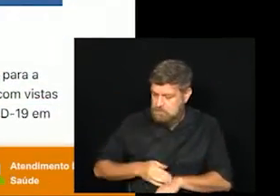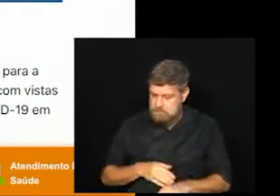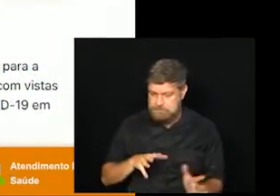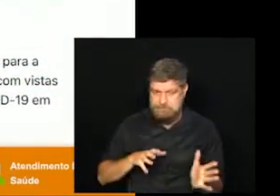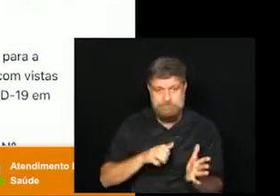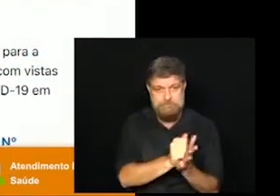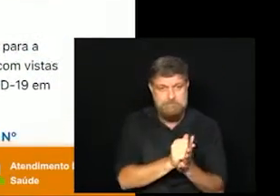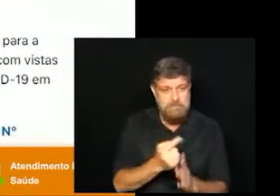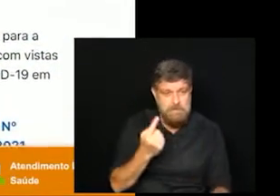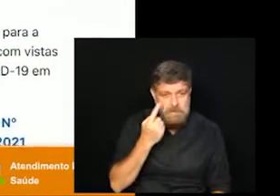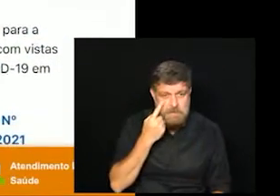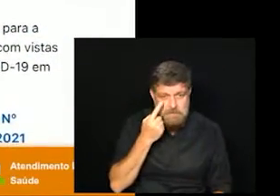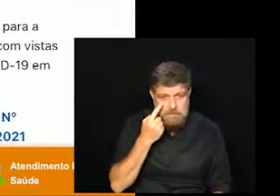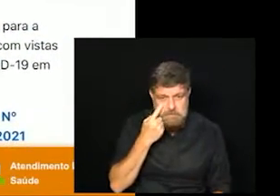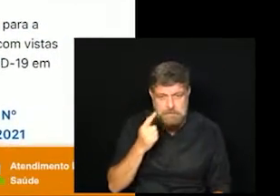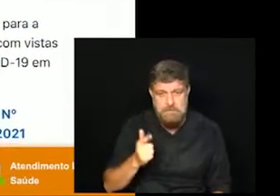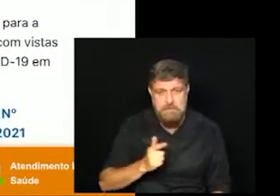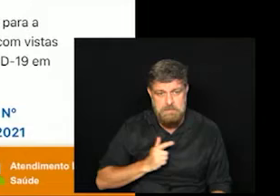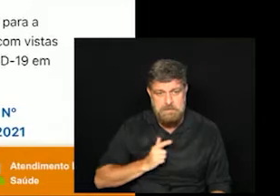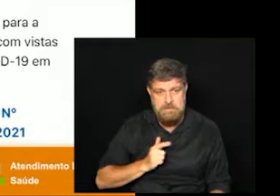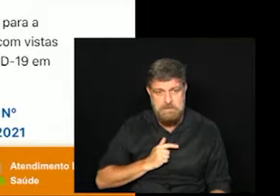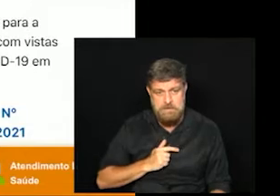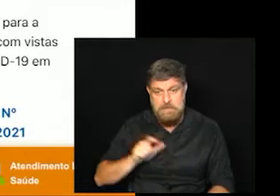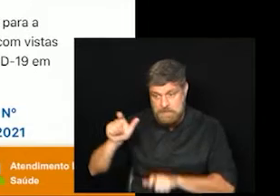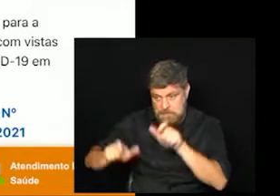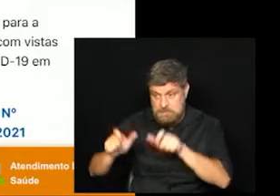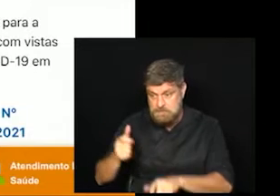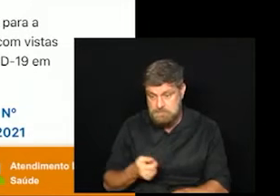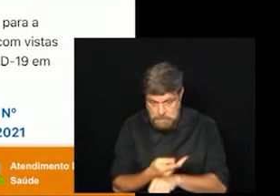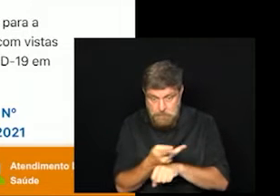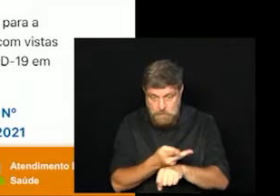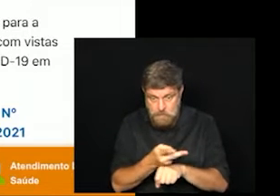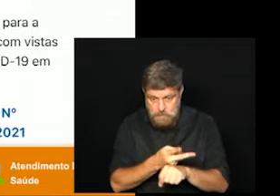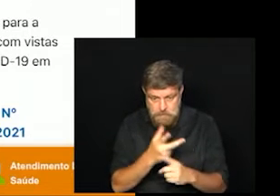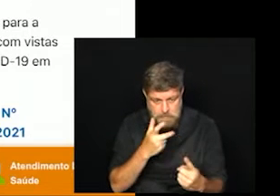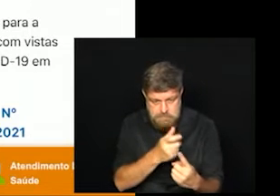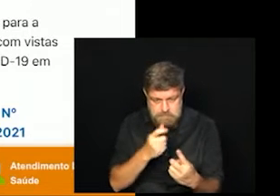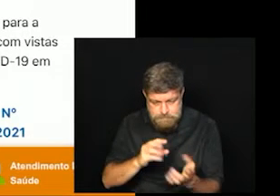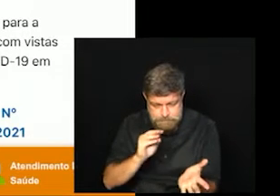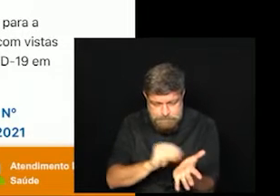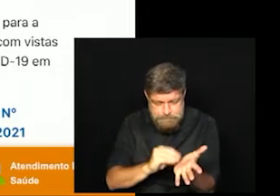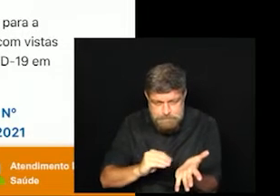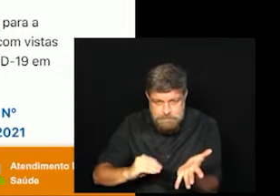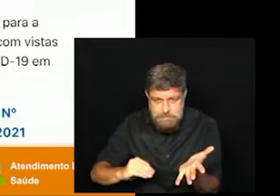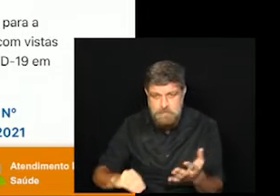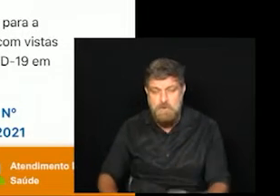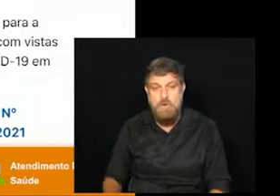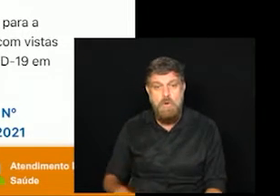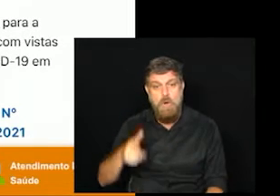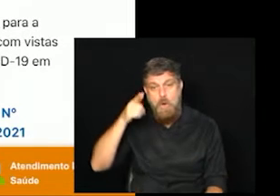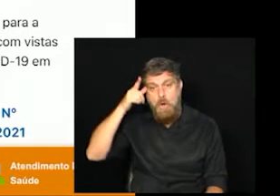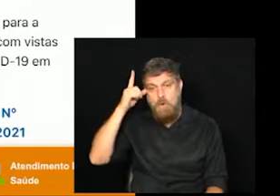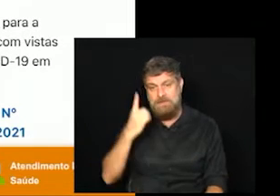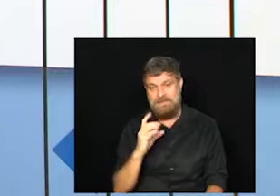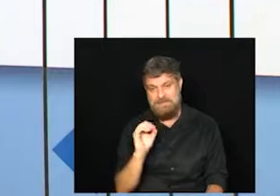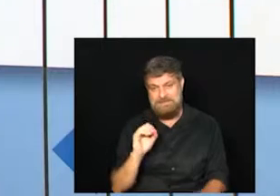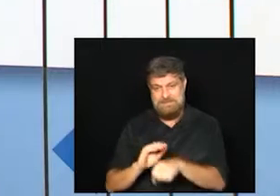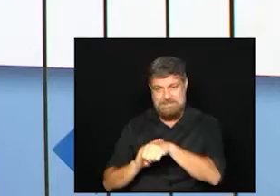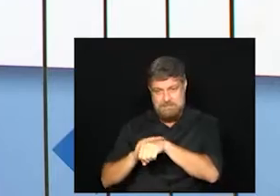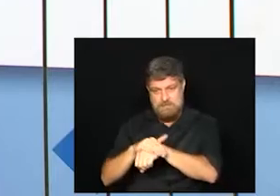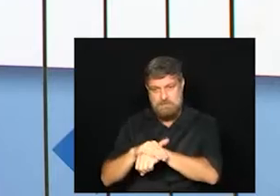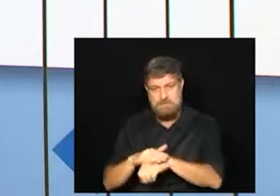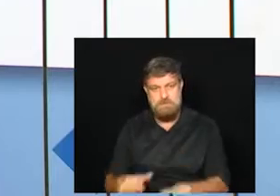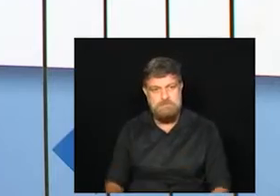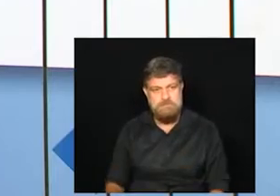pelo que eu estou vendo aqui, teve uma grande adesão. Olha, ontem mesmo, por volta das 10 horas da